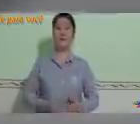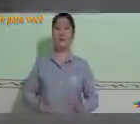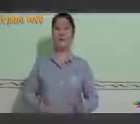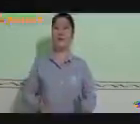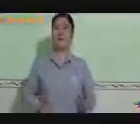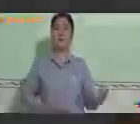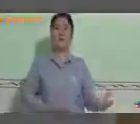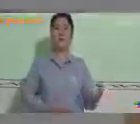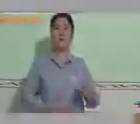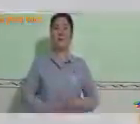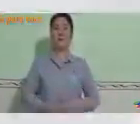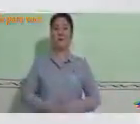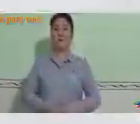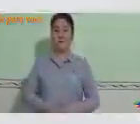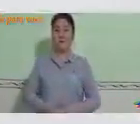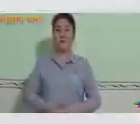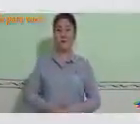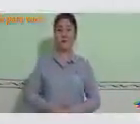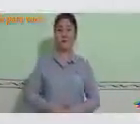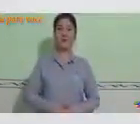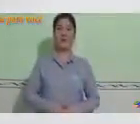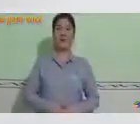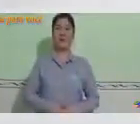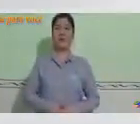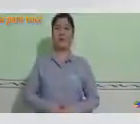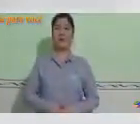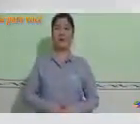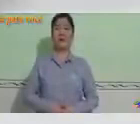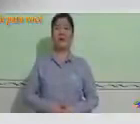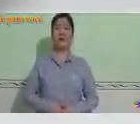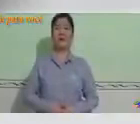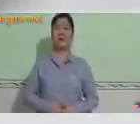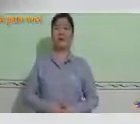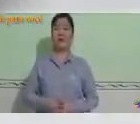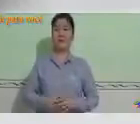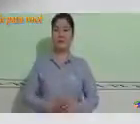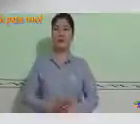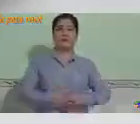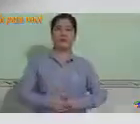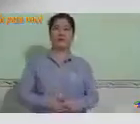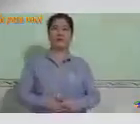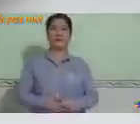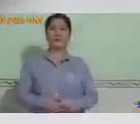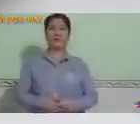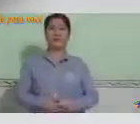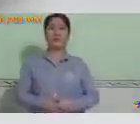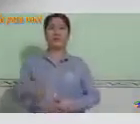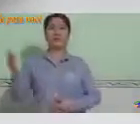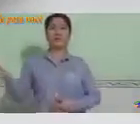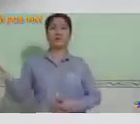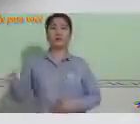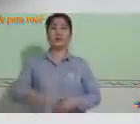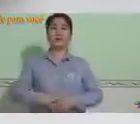células de danos celulares causados pelos radicais livres, ponto e vírgula, possibilidade de controlar os níveis de açúcar no sangue,